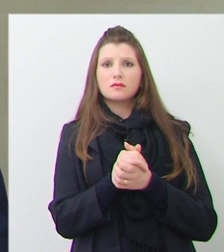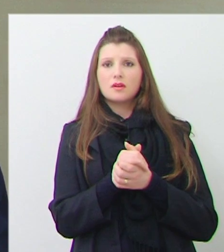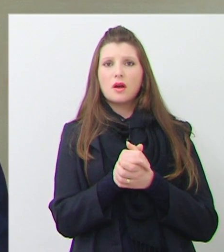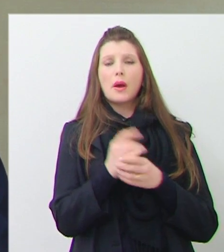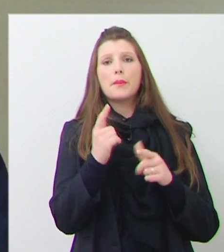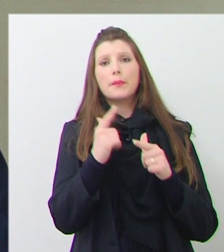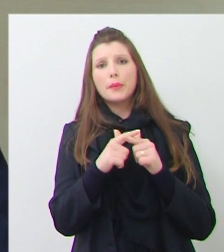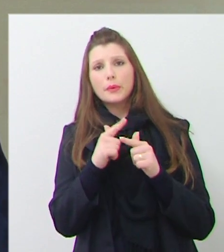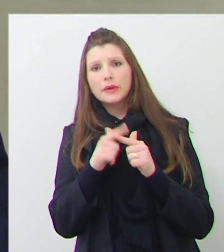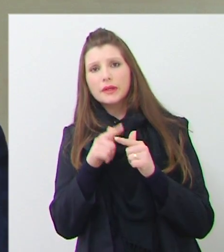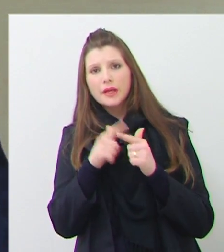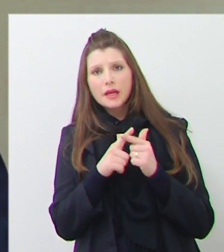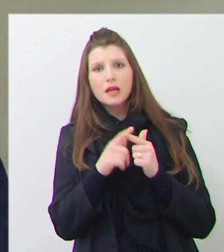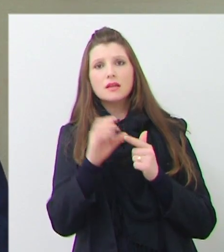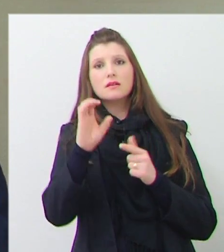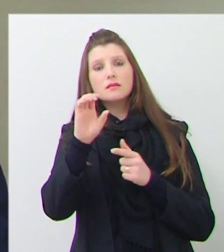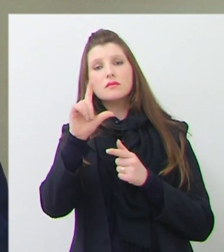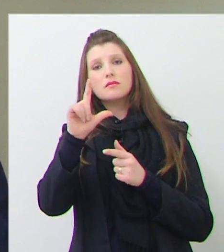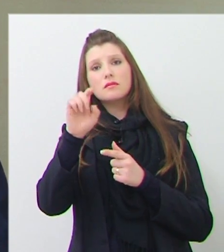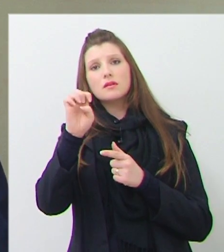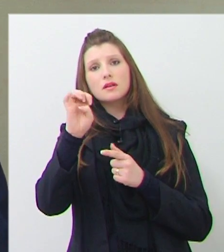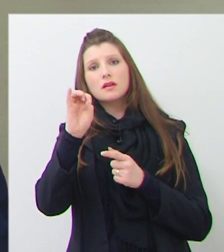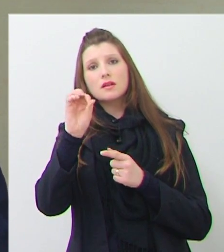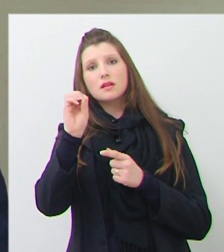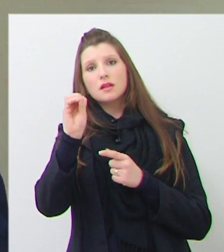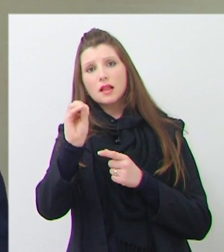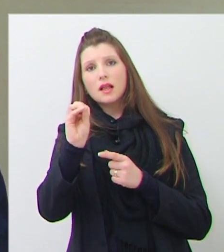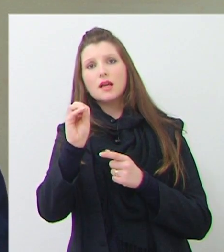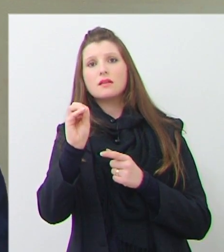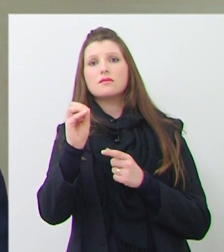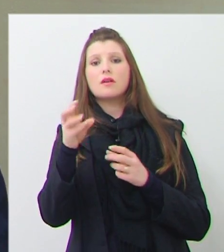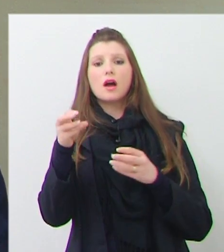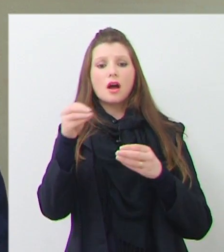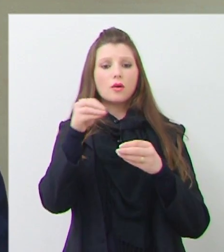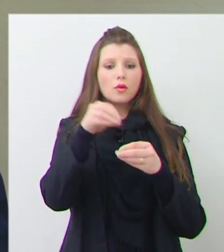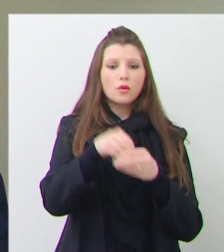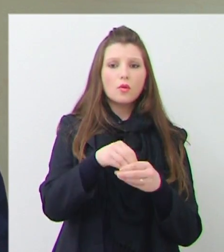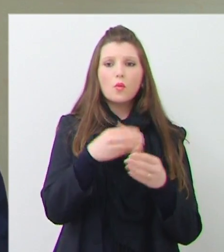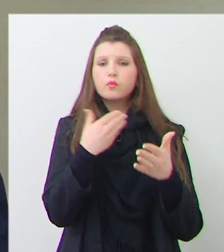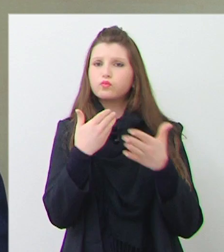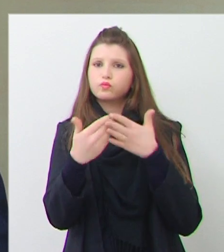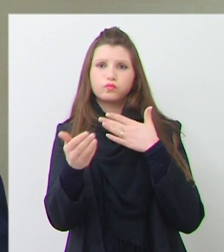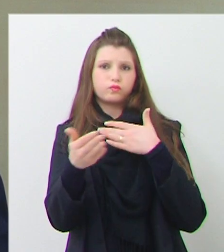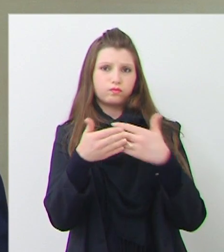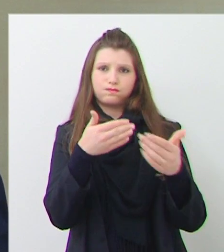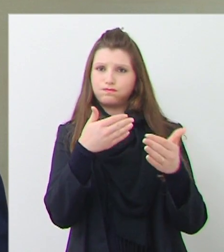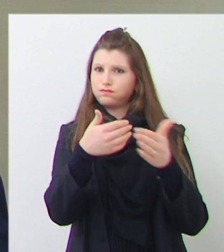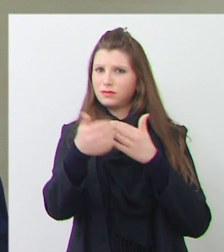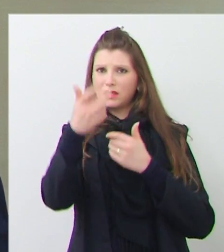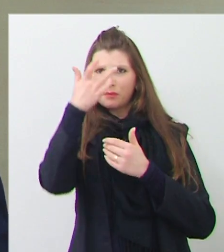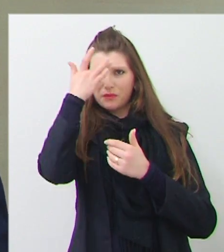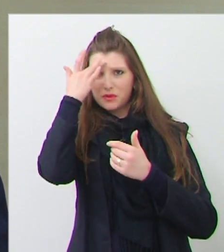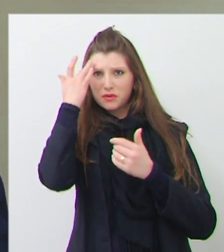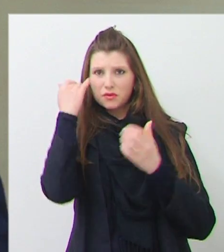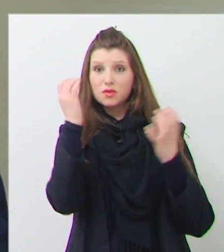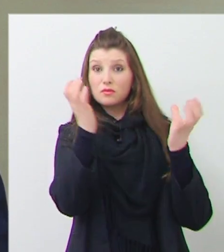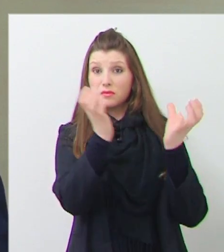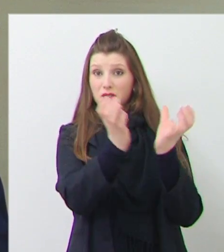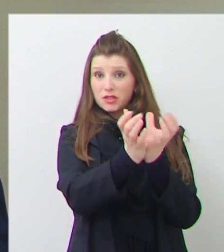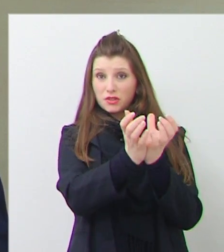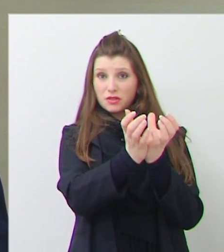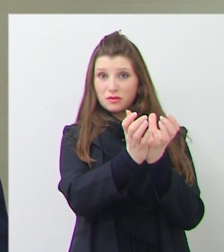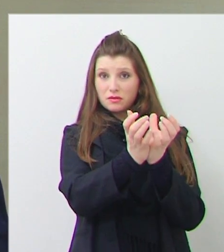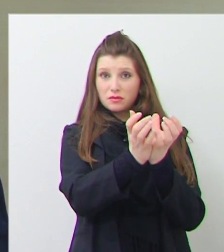se o Salvaro tivesse colocado qualquer um do partido do Salvaro, do PSDB, estaria eleito.